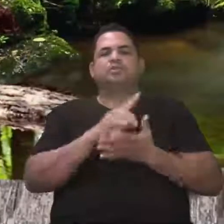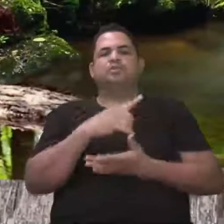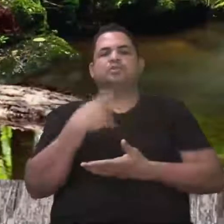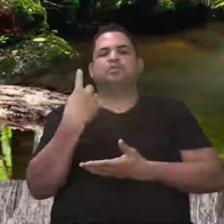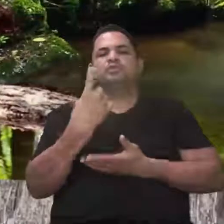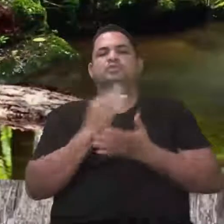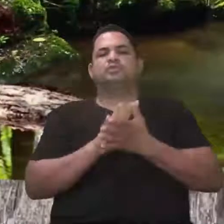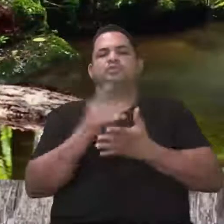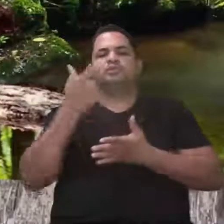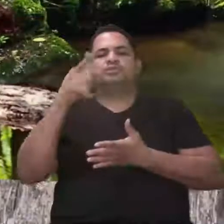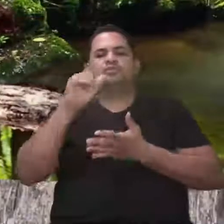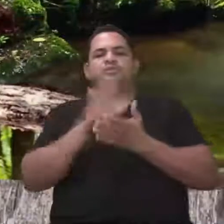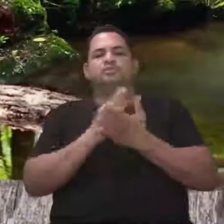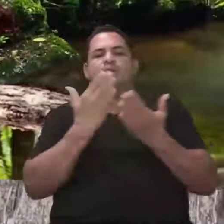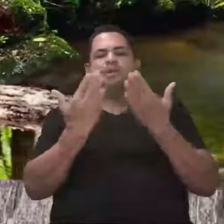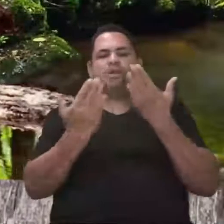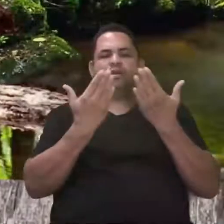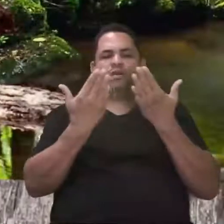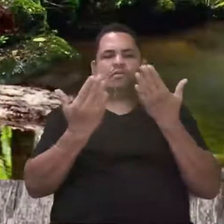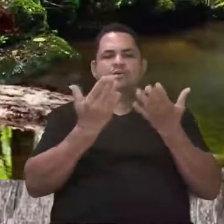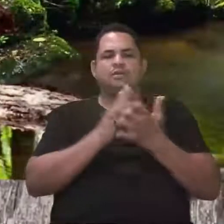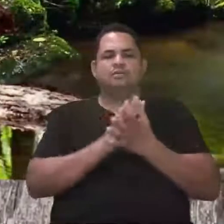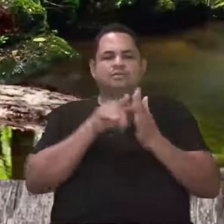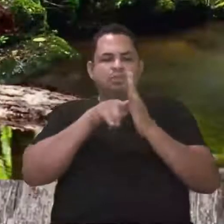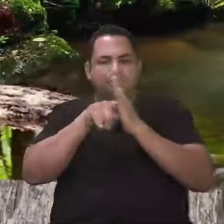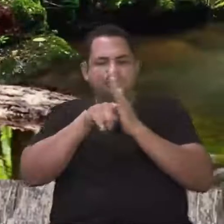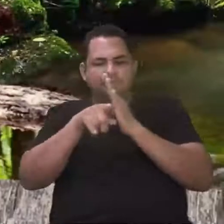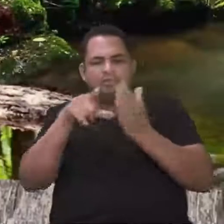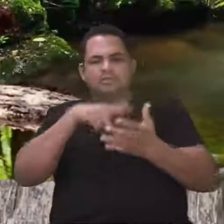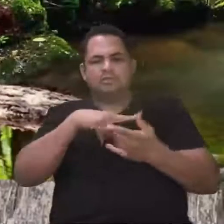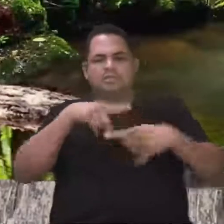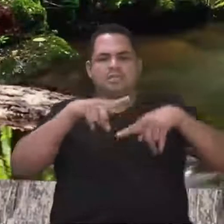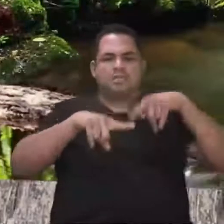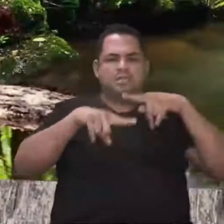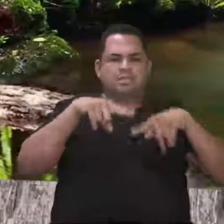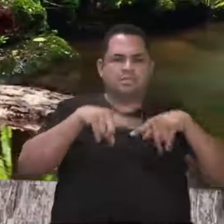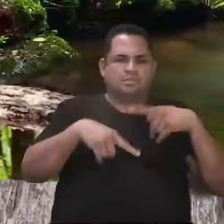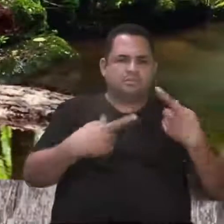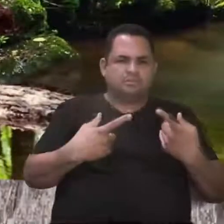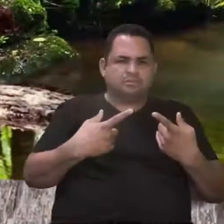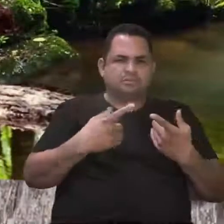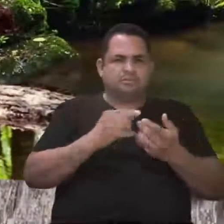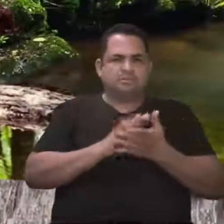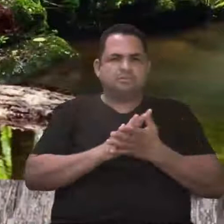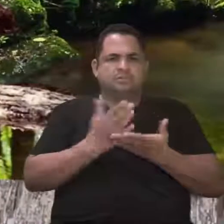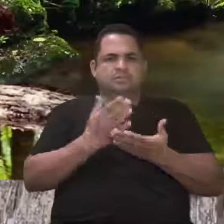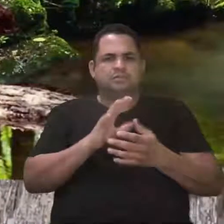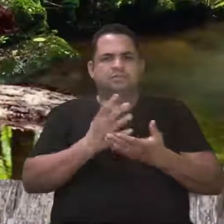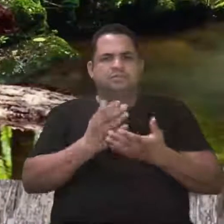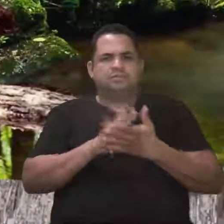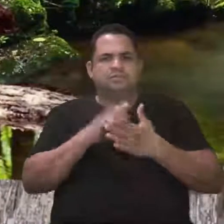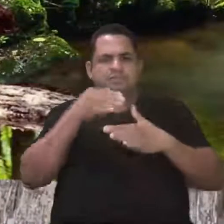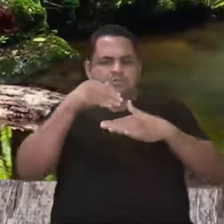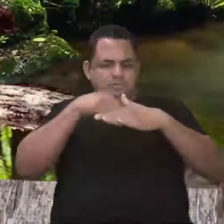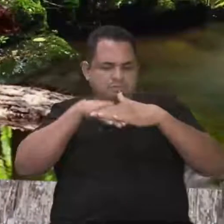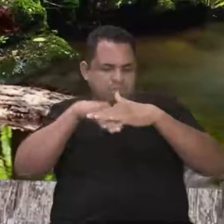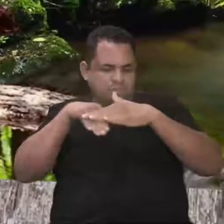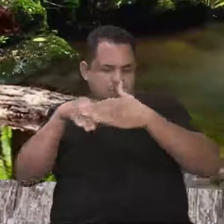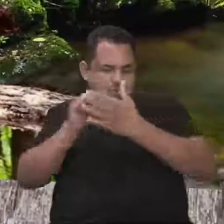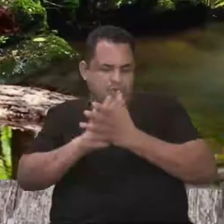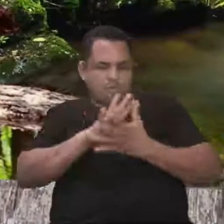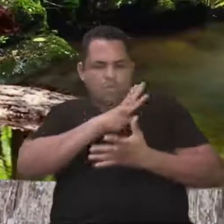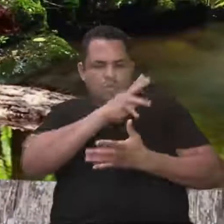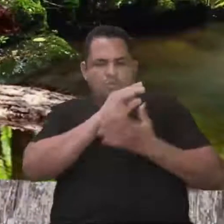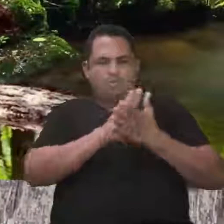comparação a partir das análises. Se estiver algum material, né, aquelas fossilizações que a gente falou, que preserva o animal todo,